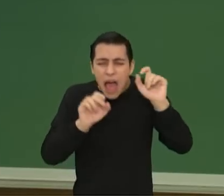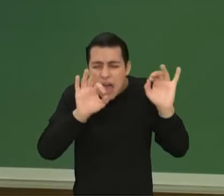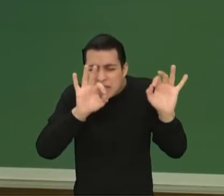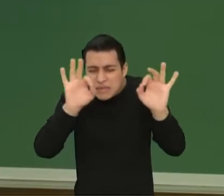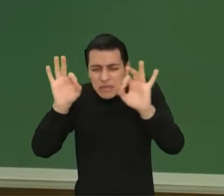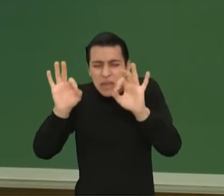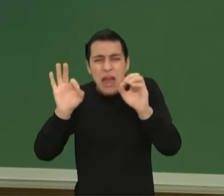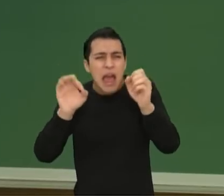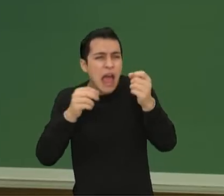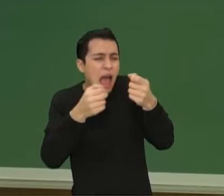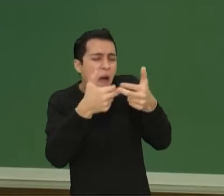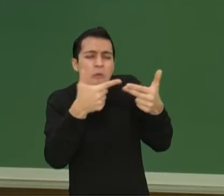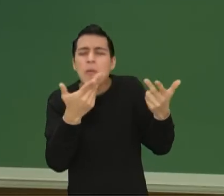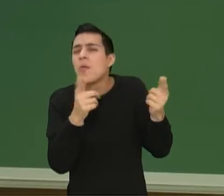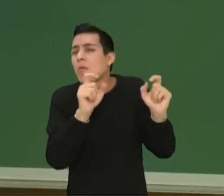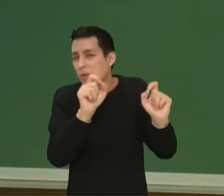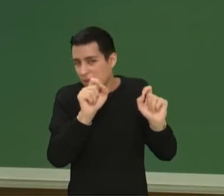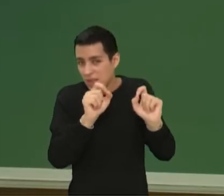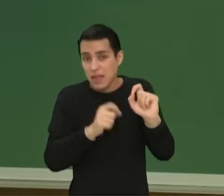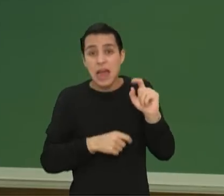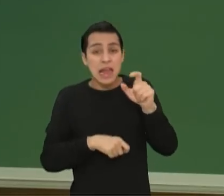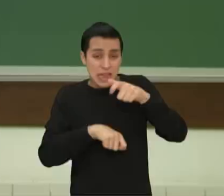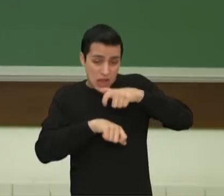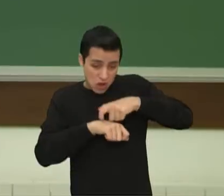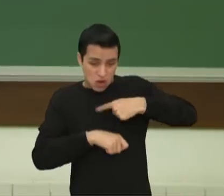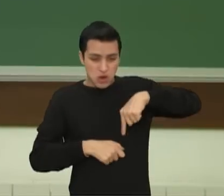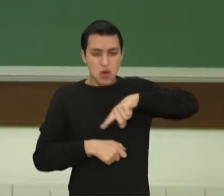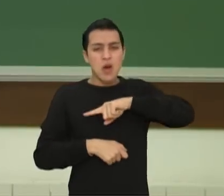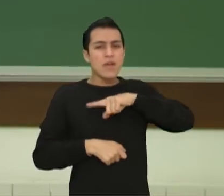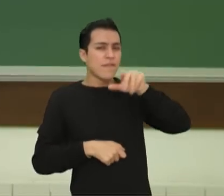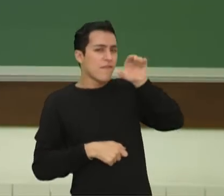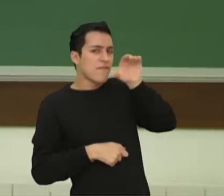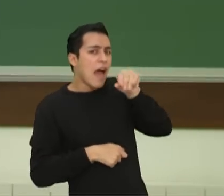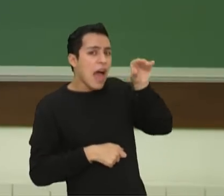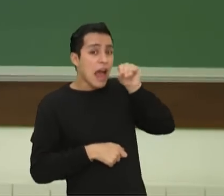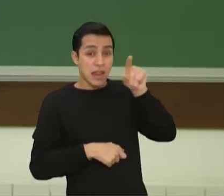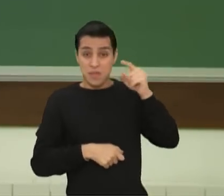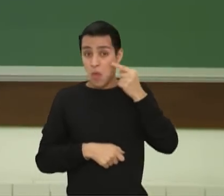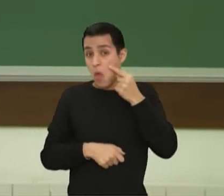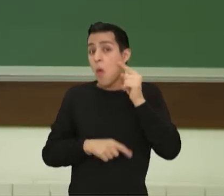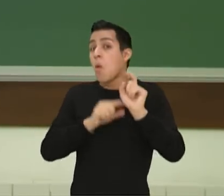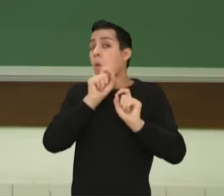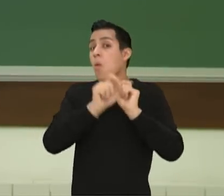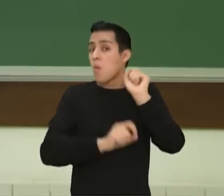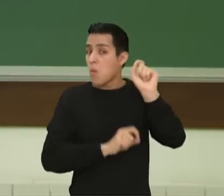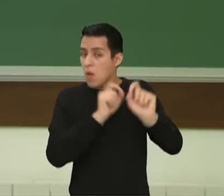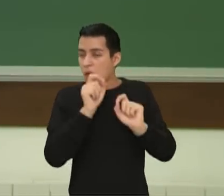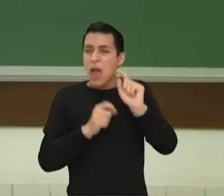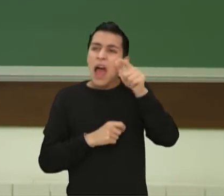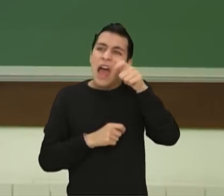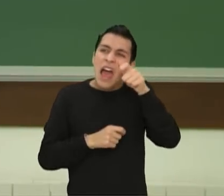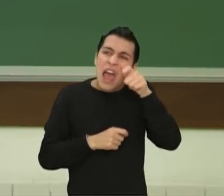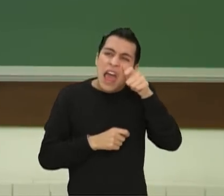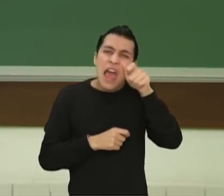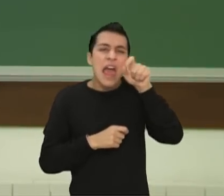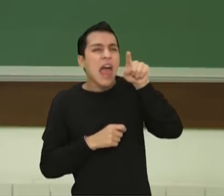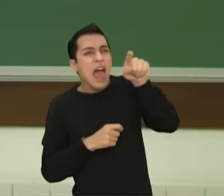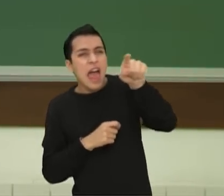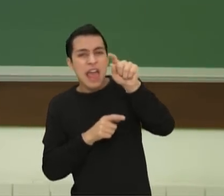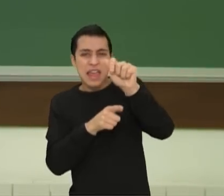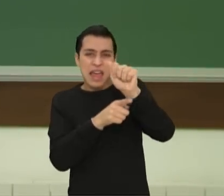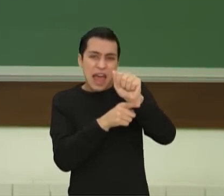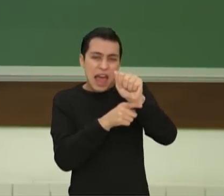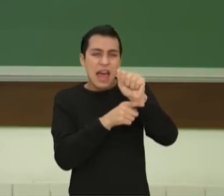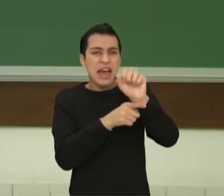a alguma coisa. Na oralidade, normalmente, as pessoas falam assistir a série, assistir